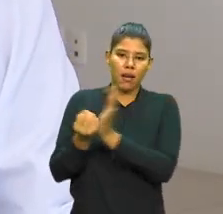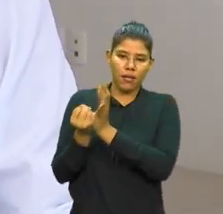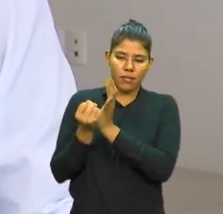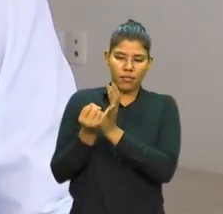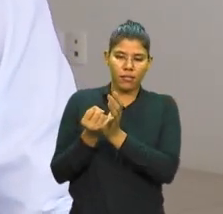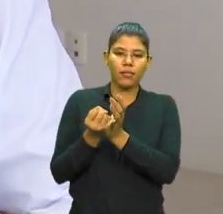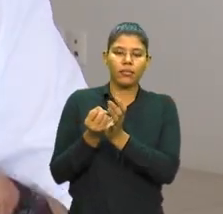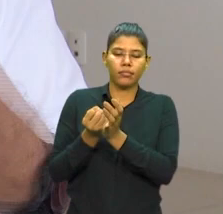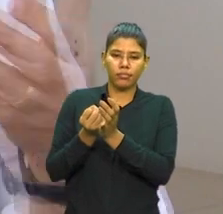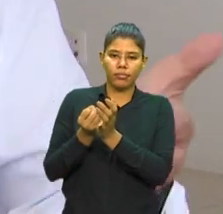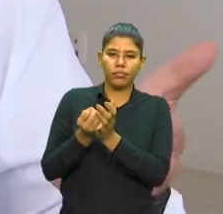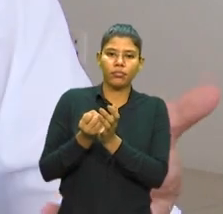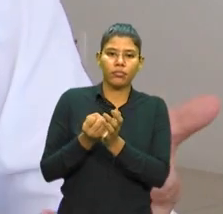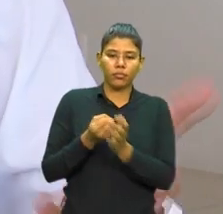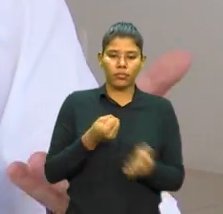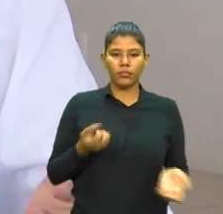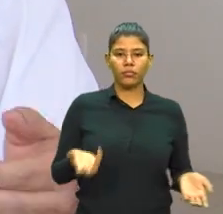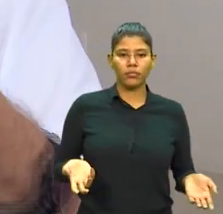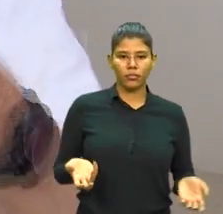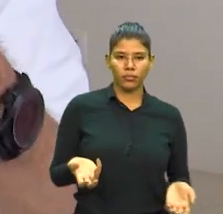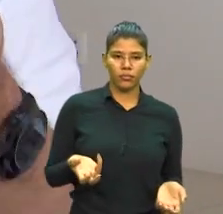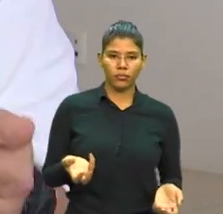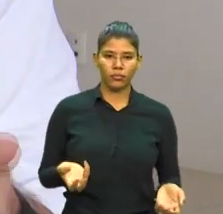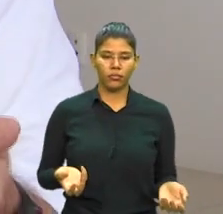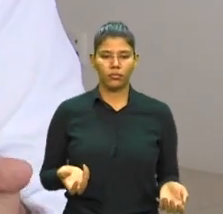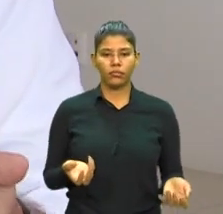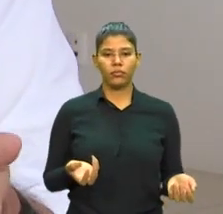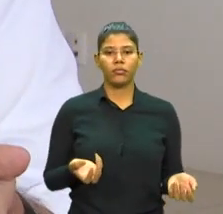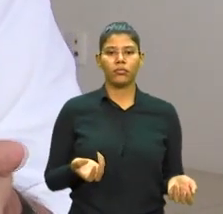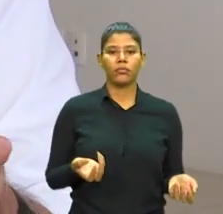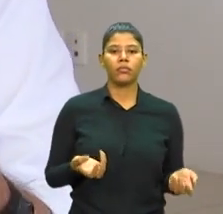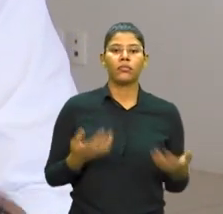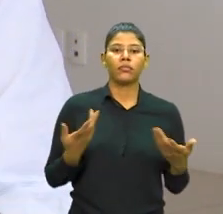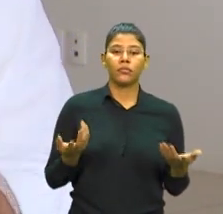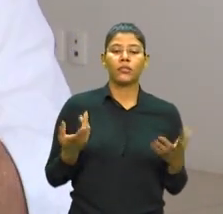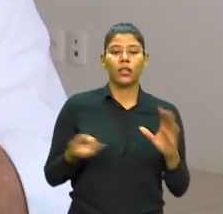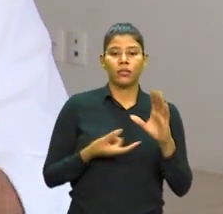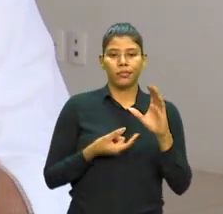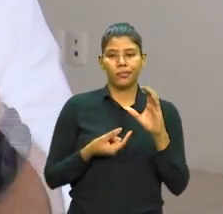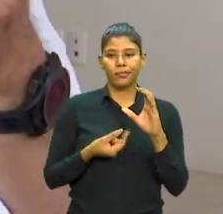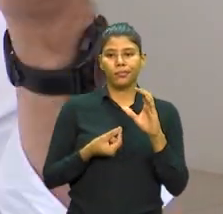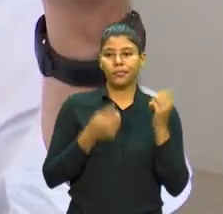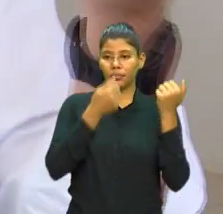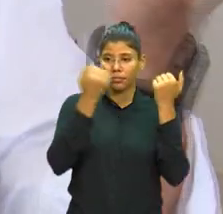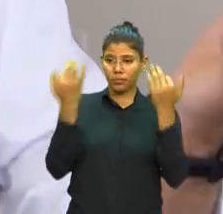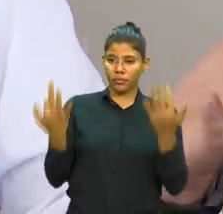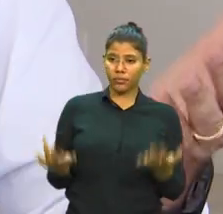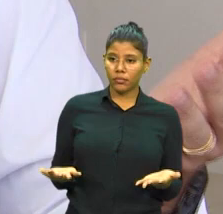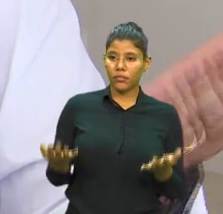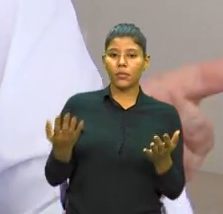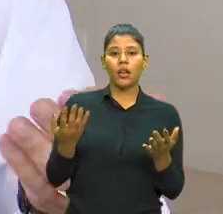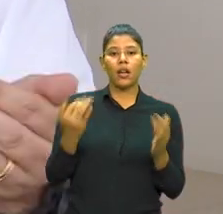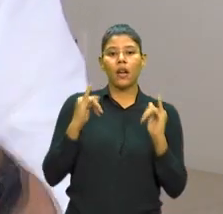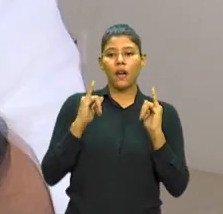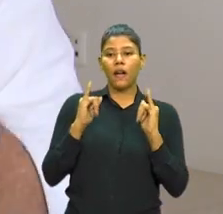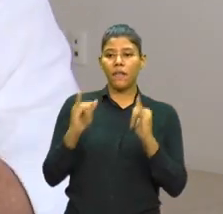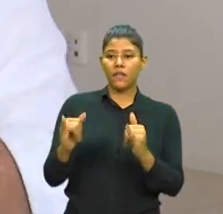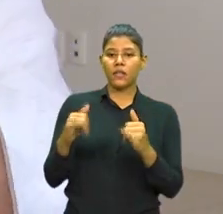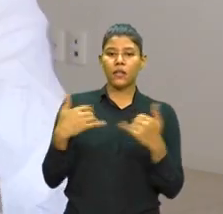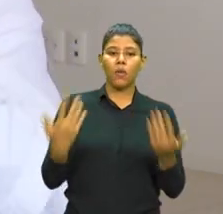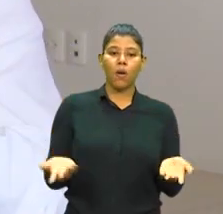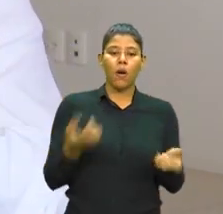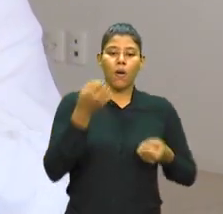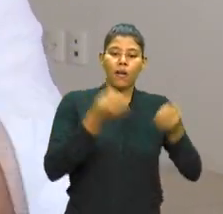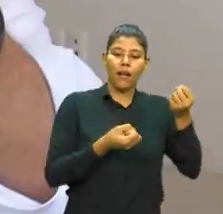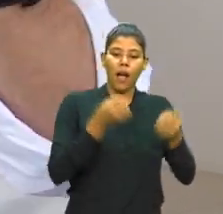cada modelo de automóvel que é colocado para o cliente da forma mais transparente possível se informando dos produtos que estão disponíveis e a